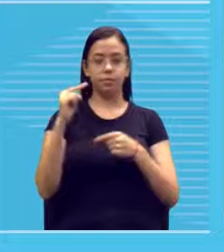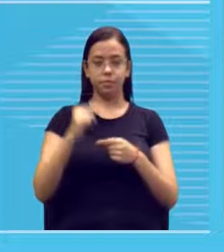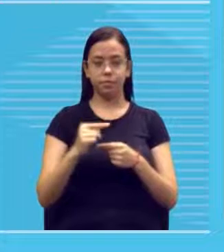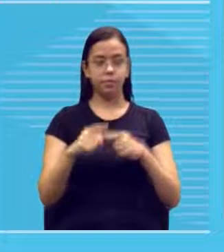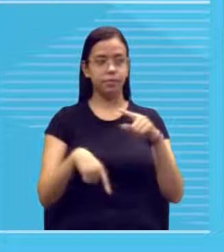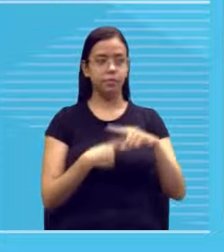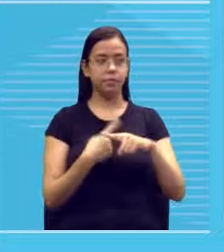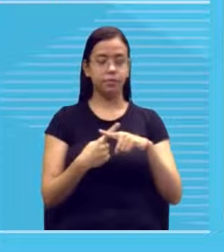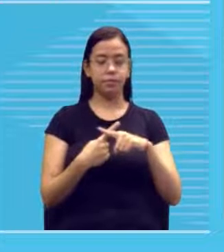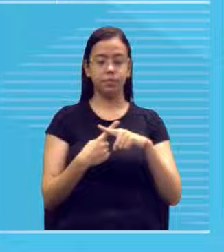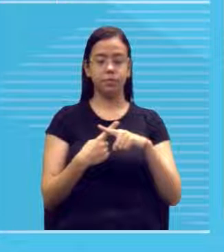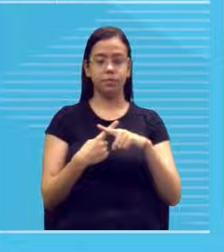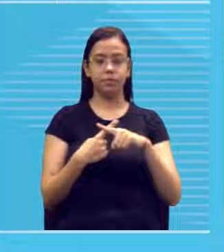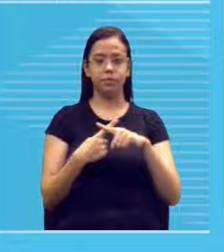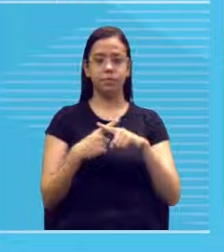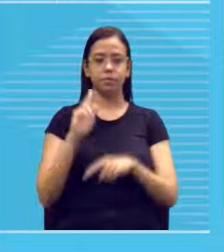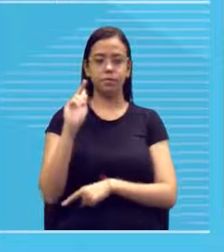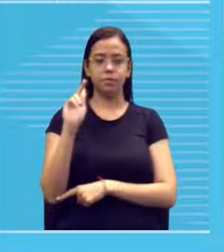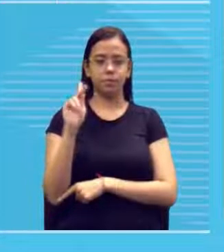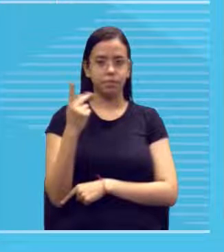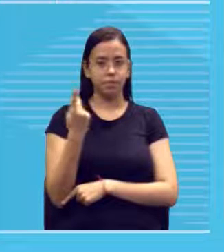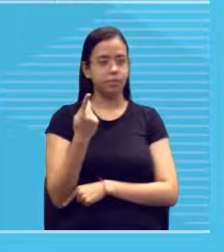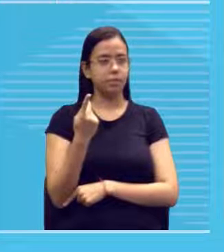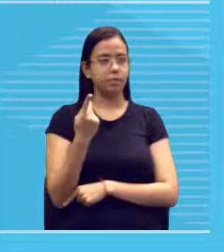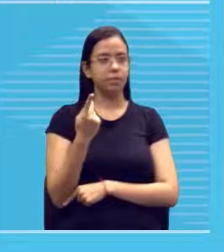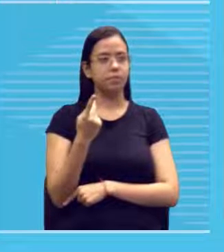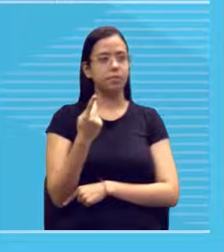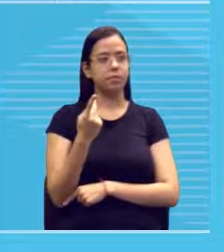multiplicado pela altura